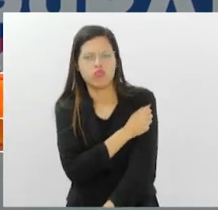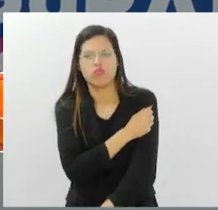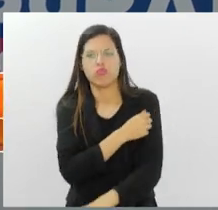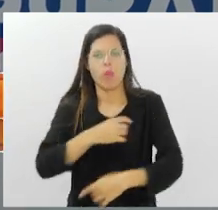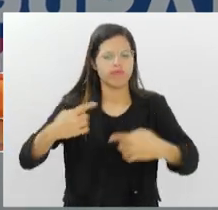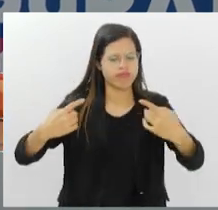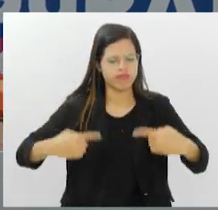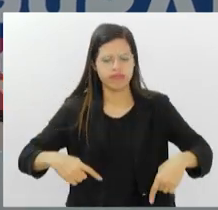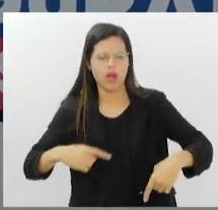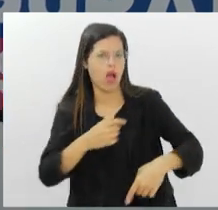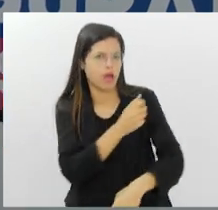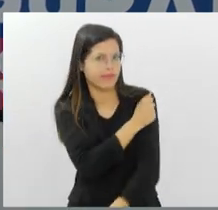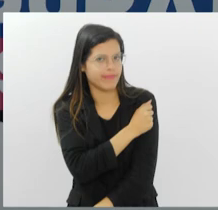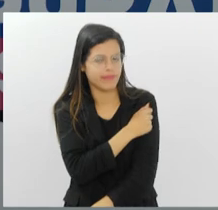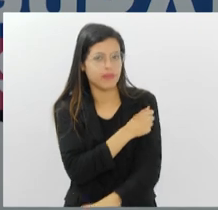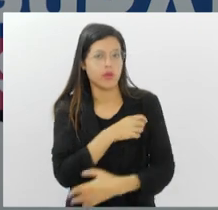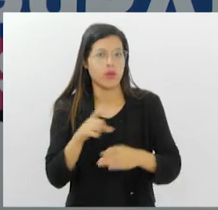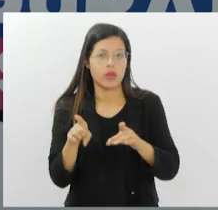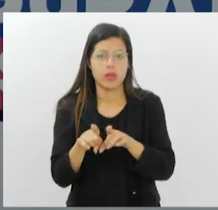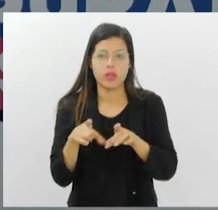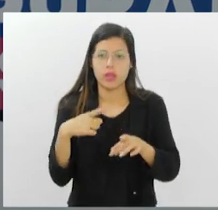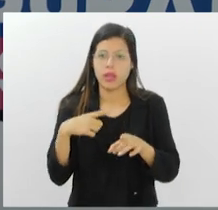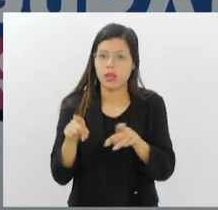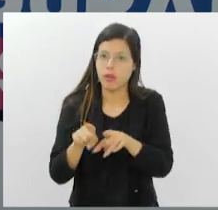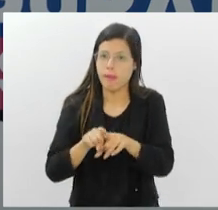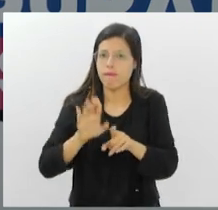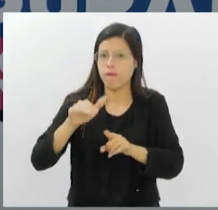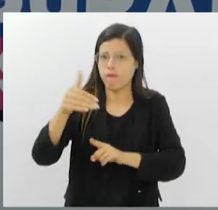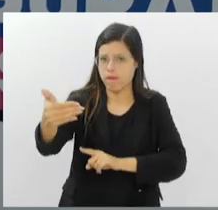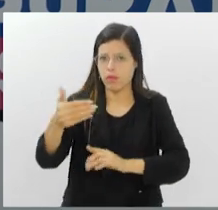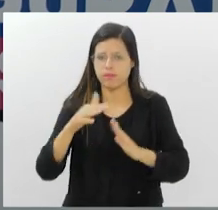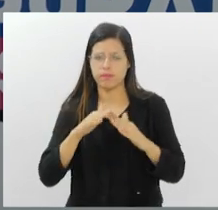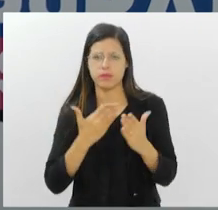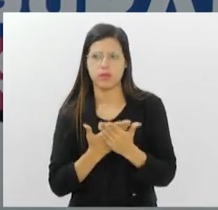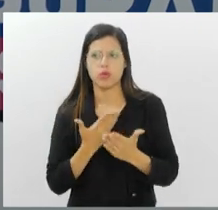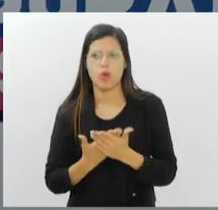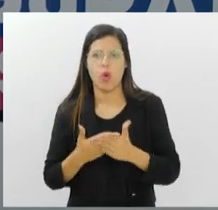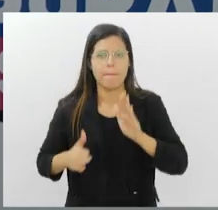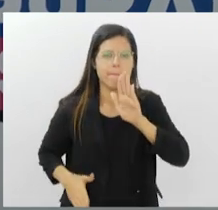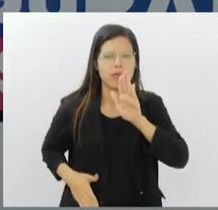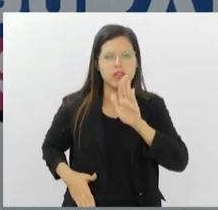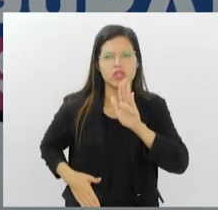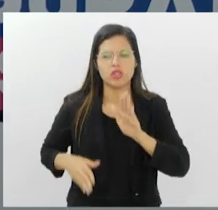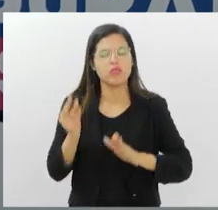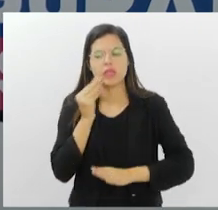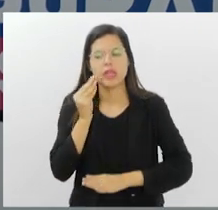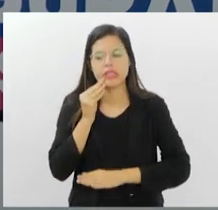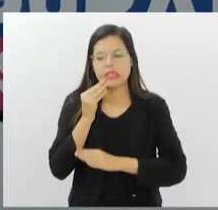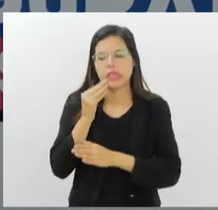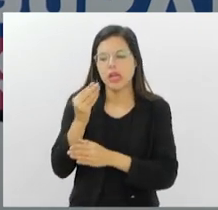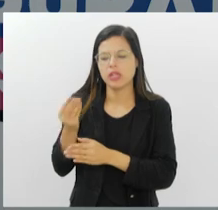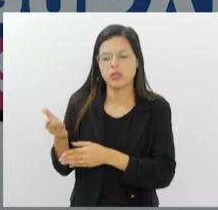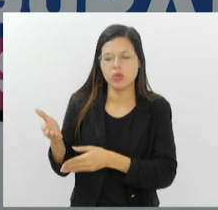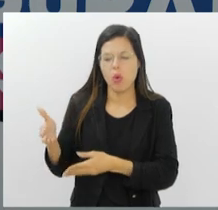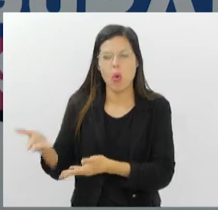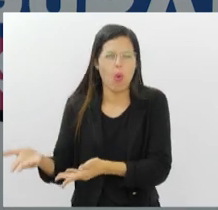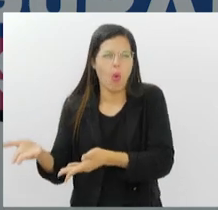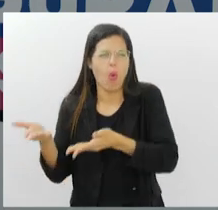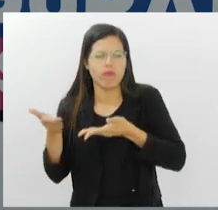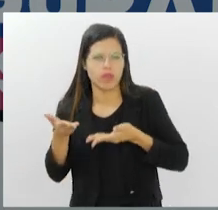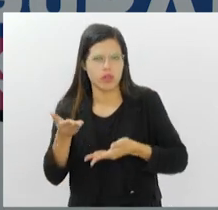negócio todo, e a externa, que são os bandidos que ficam aliciando nossas crianças e adolescentes para o tráfico de drogas,